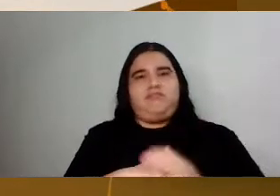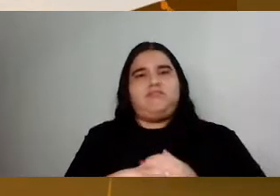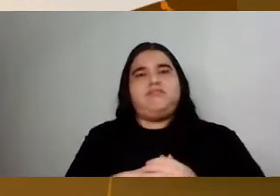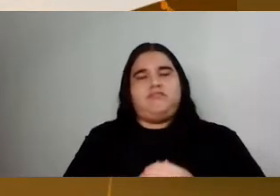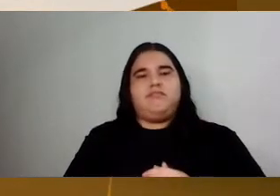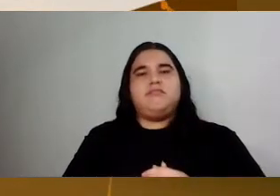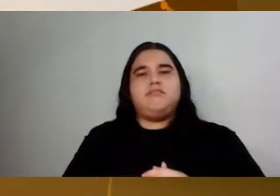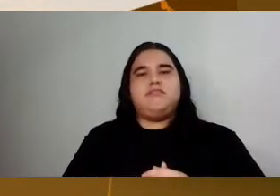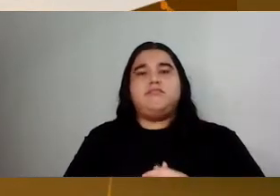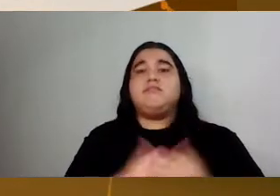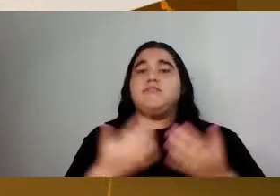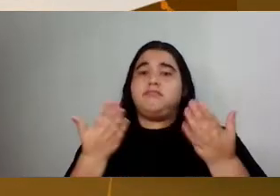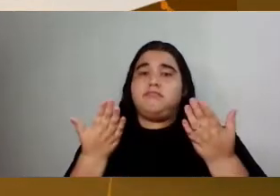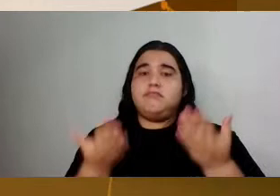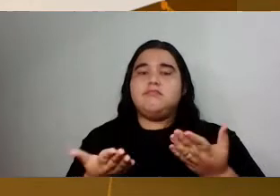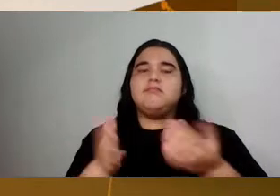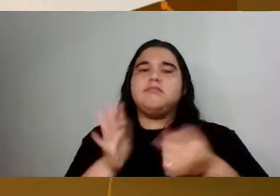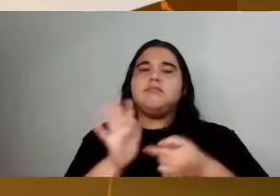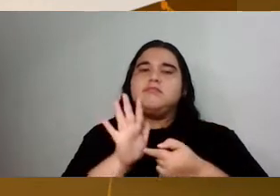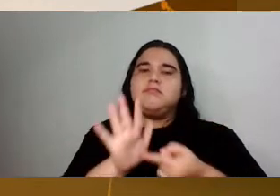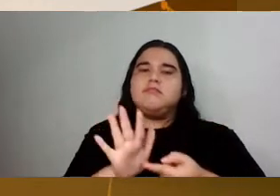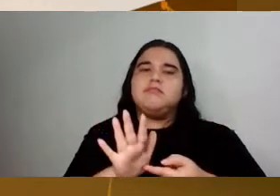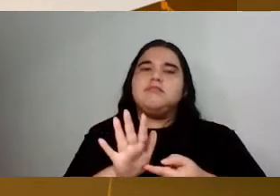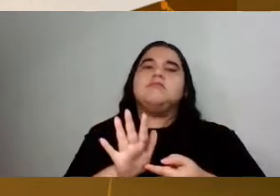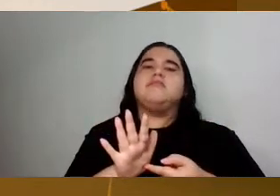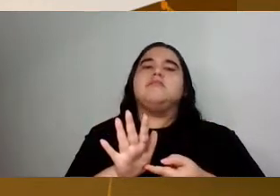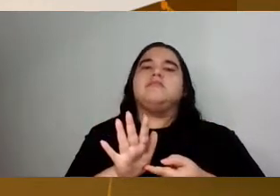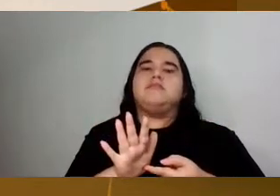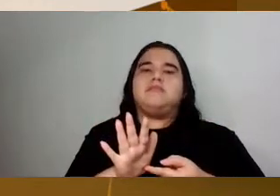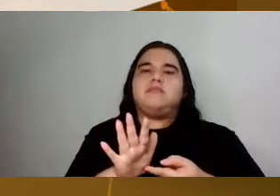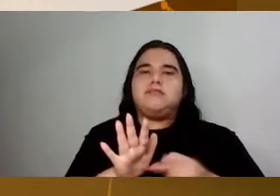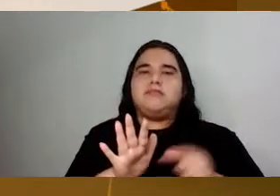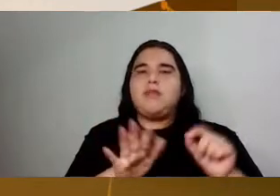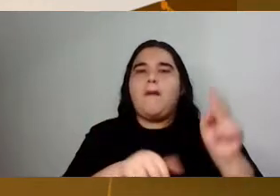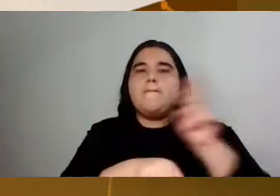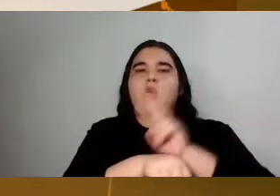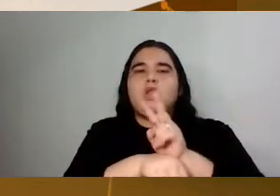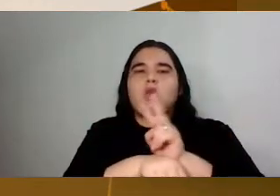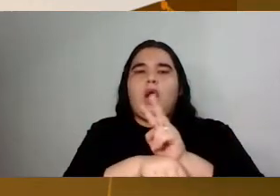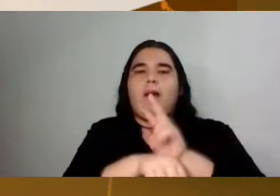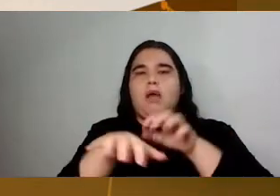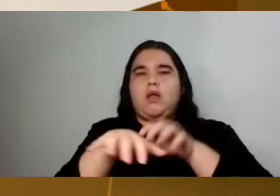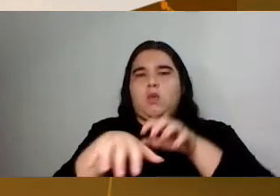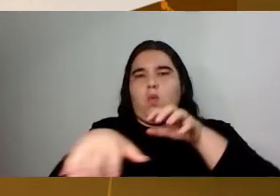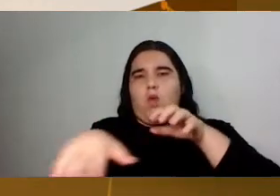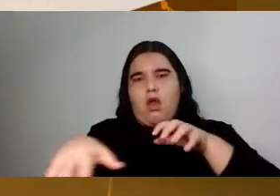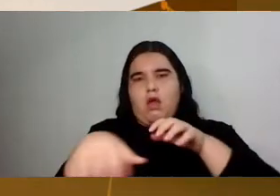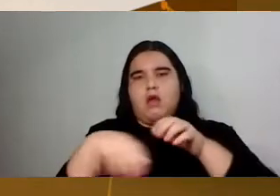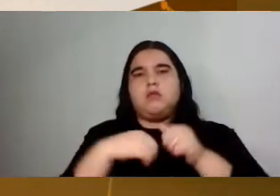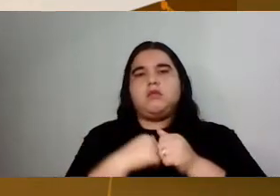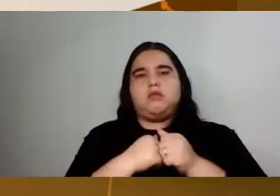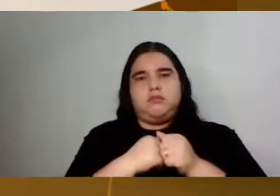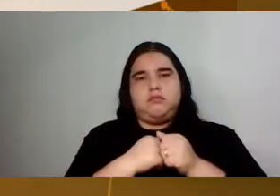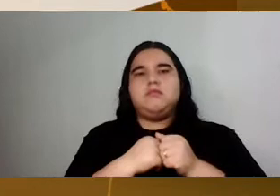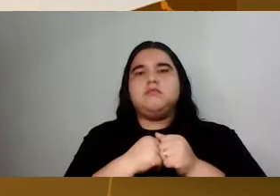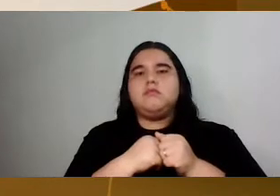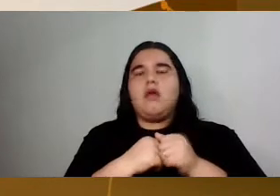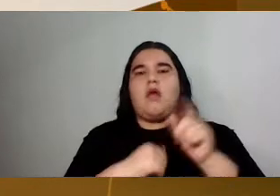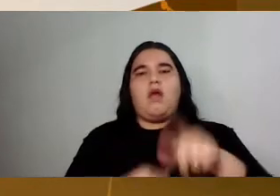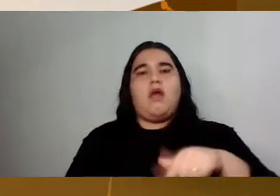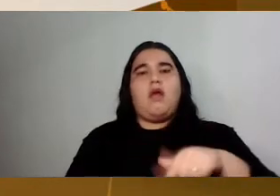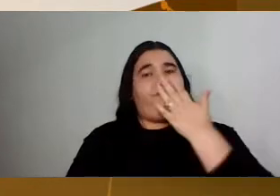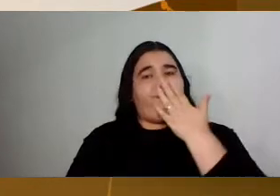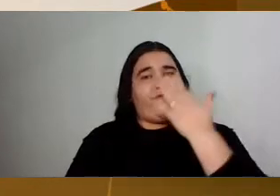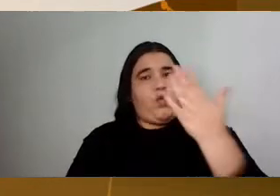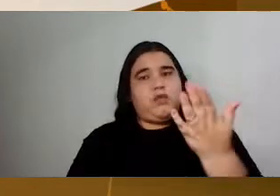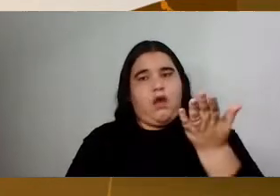Aqui são ilustrações do tratamento por monitoramento online, né? Uma vista frontal da máquina,